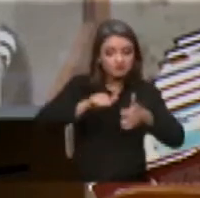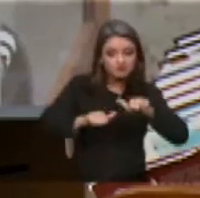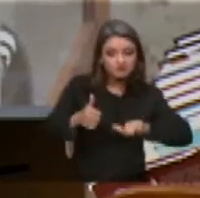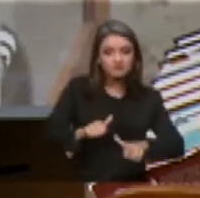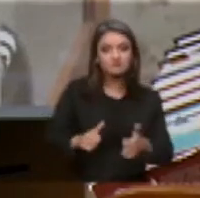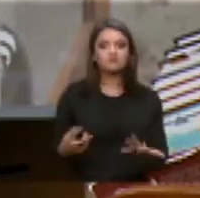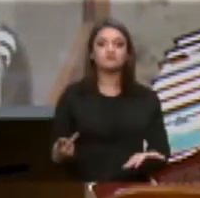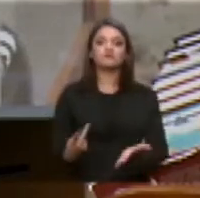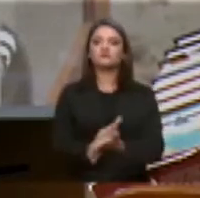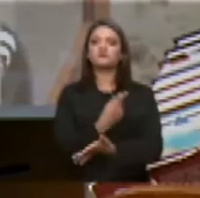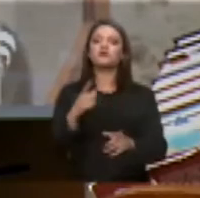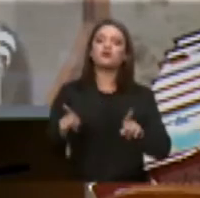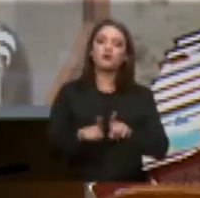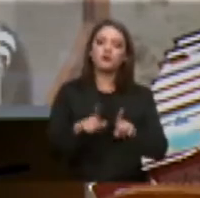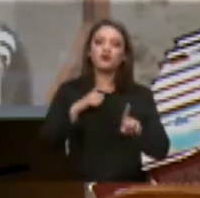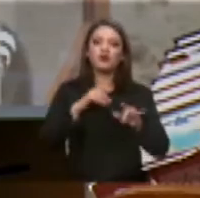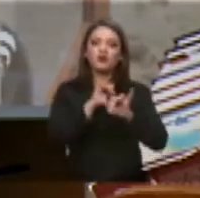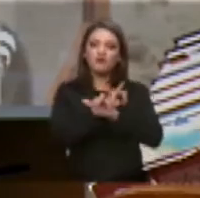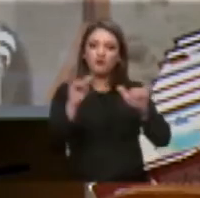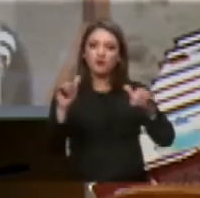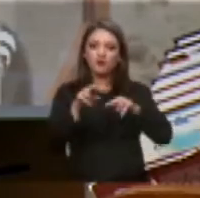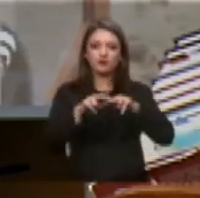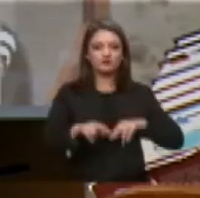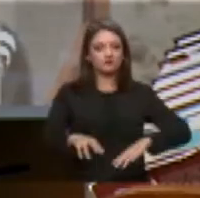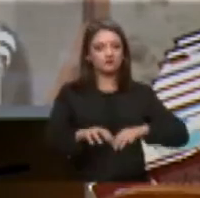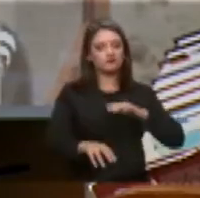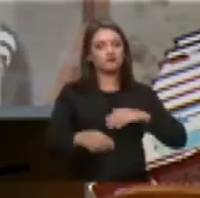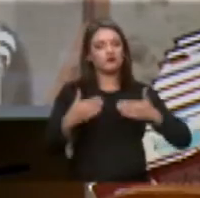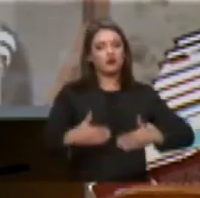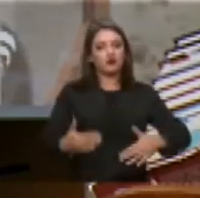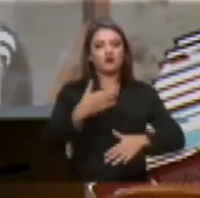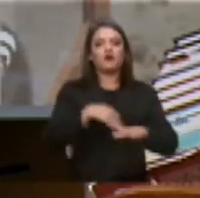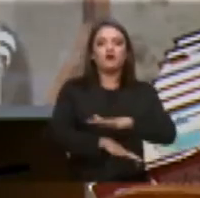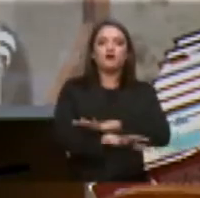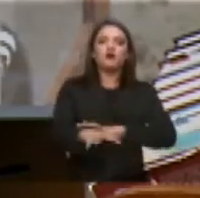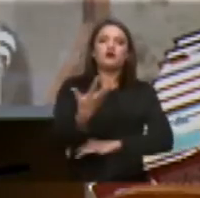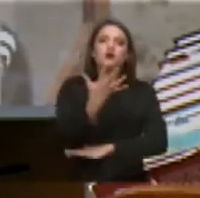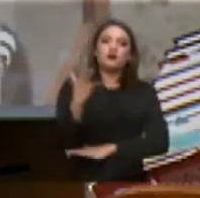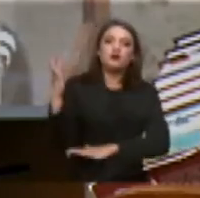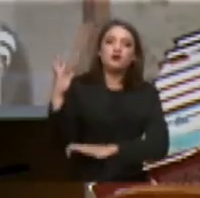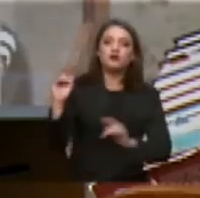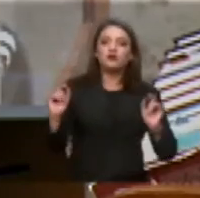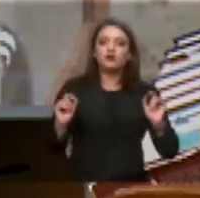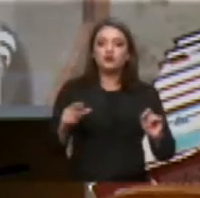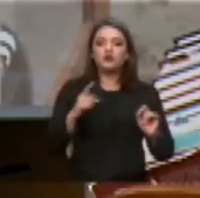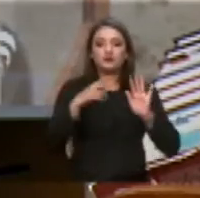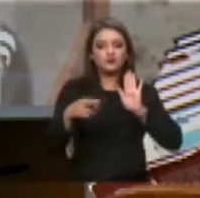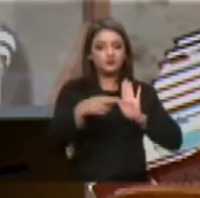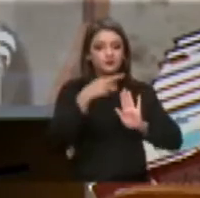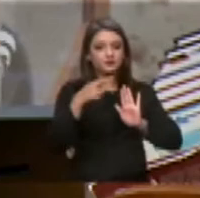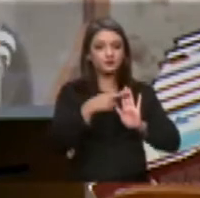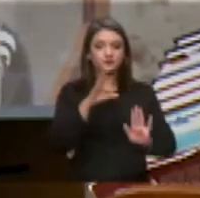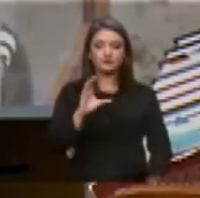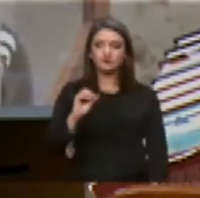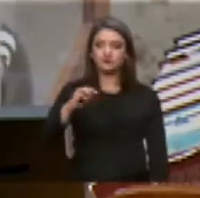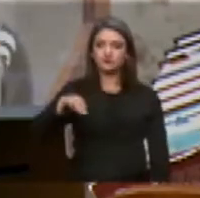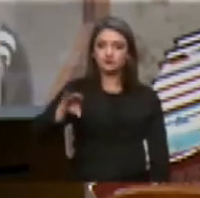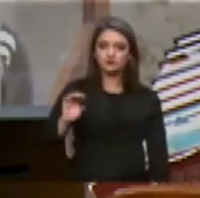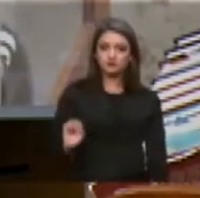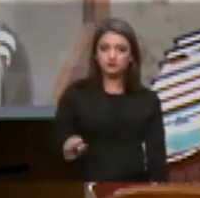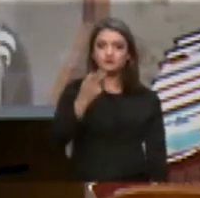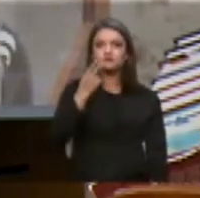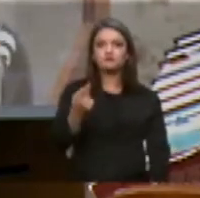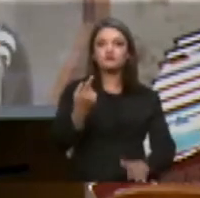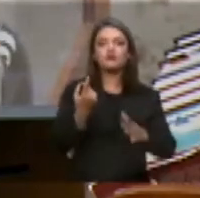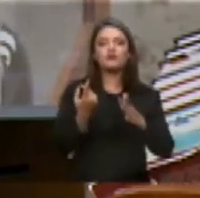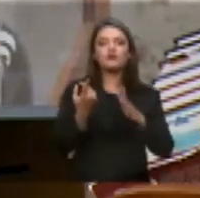inclusive, informados pelo Ministério do Meio Ambiente que, replicando as recomendações da OMS, no sentido de que os valores